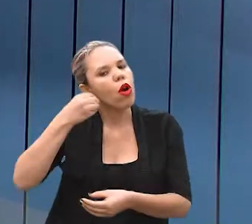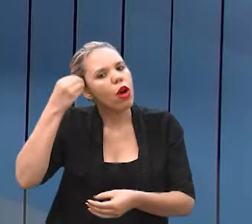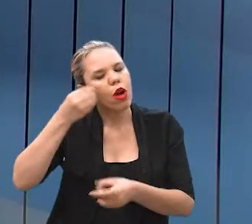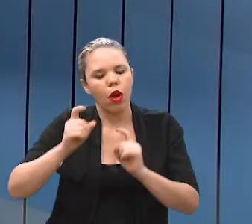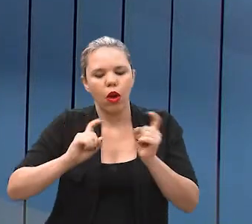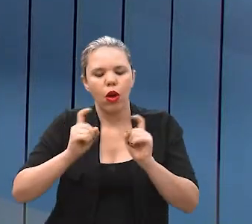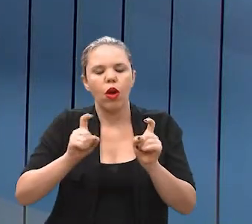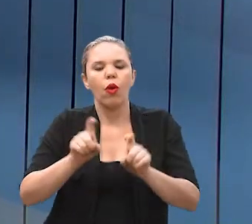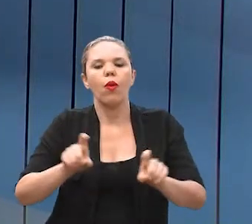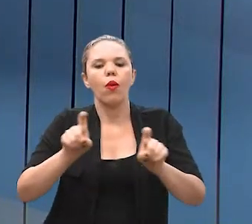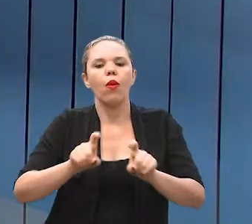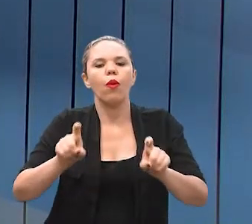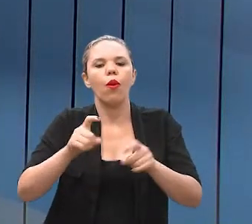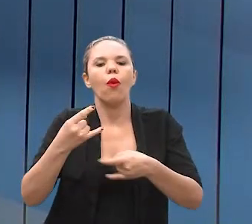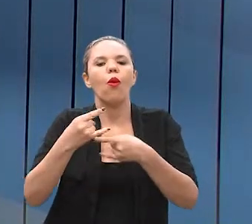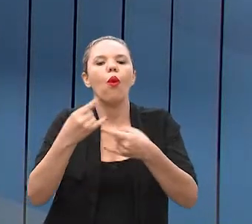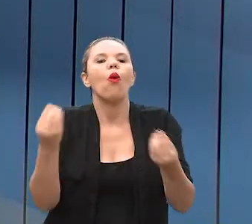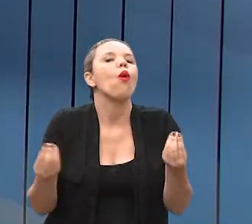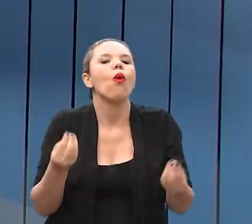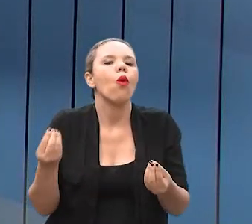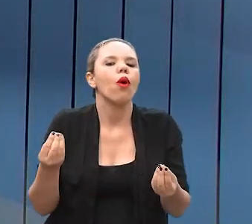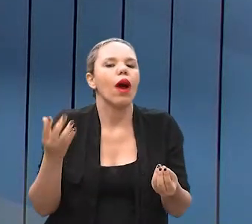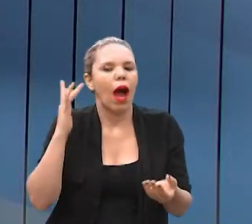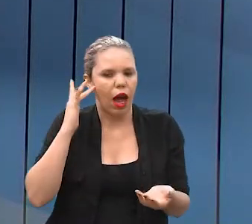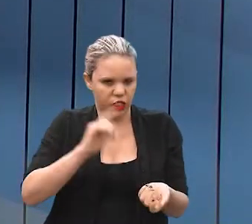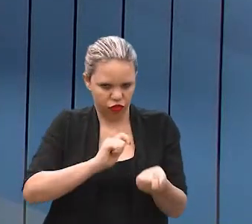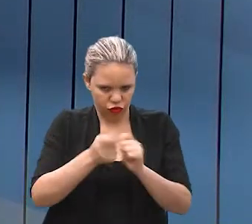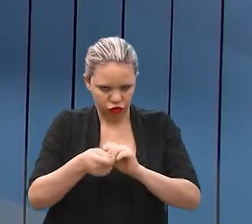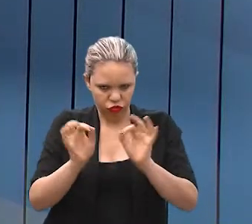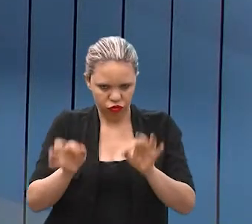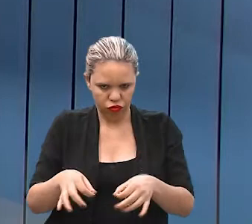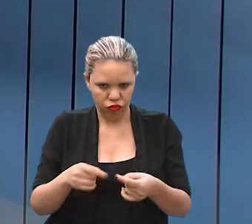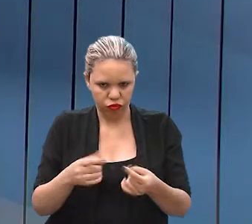reuniões extraordinárias de forma virtual tem se adaptado?